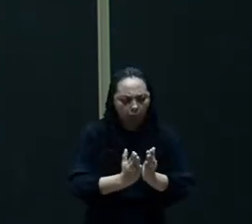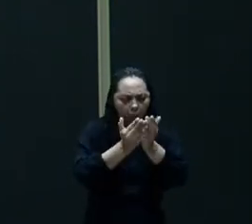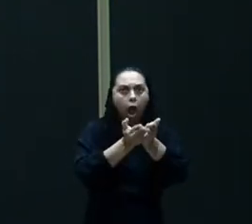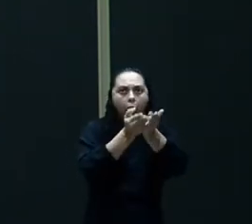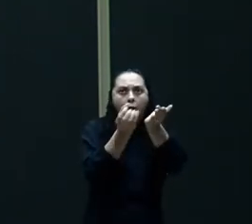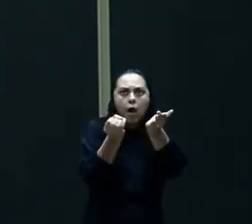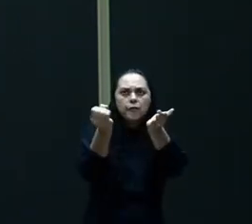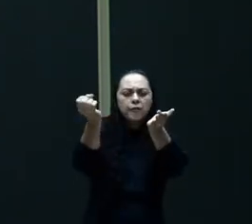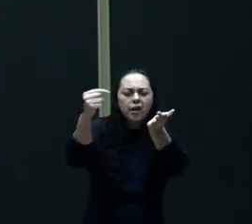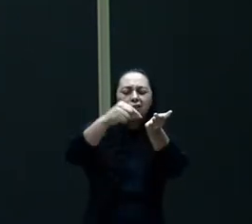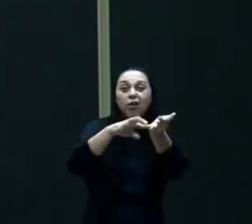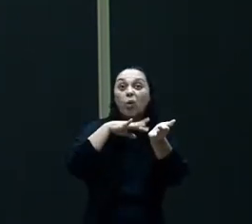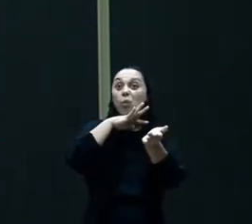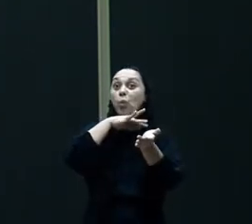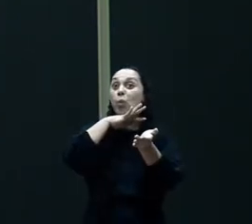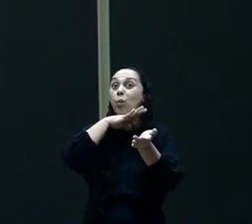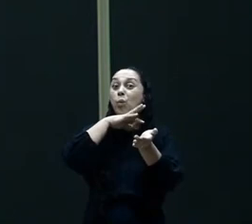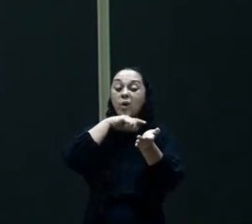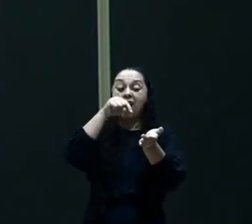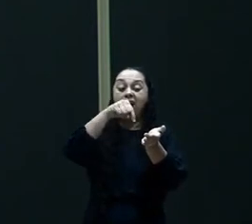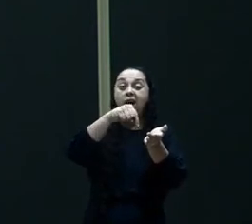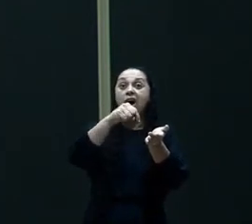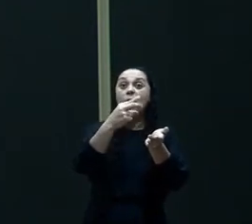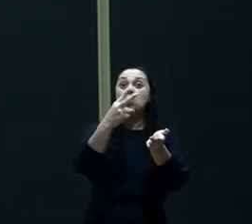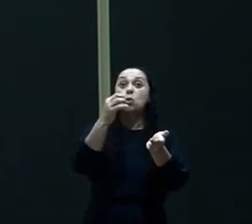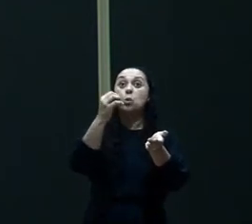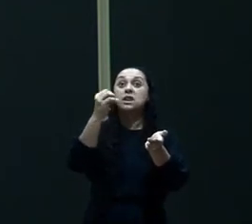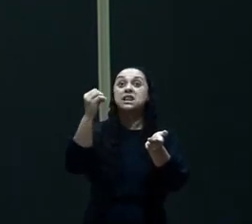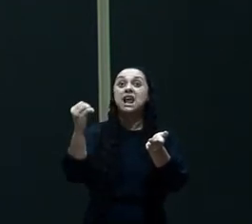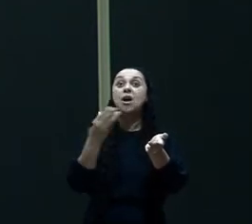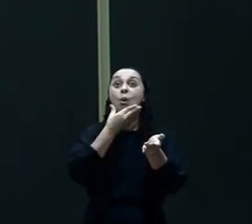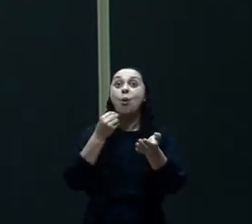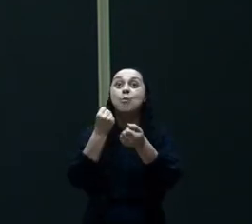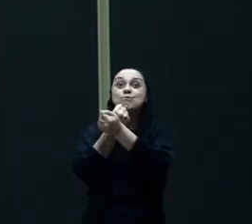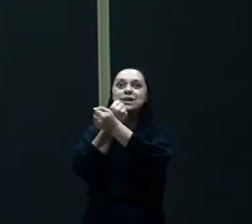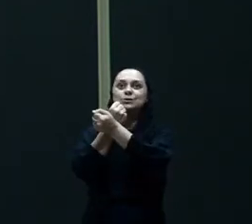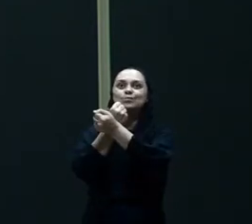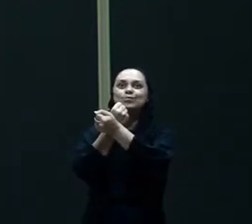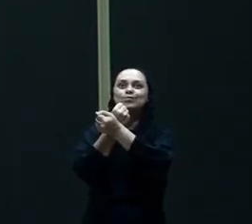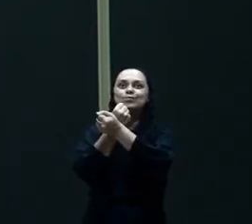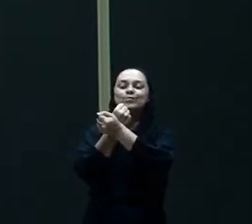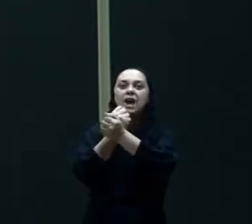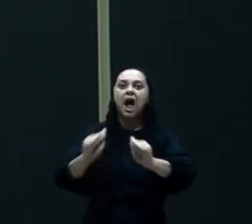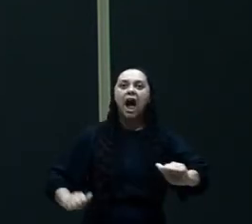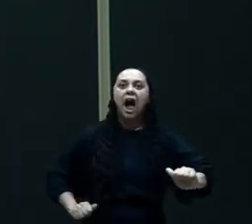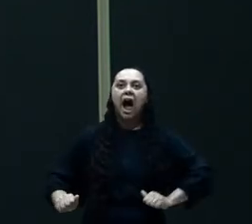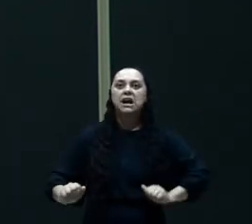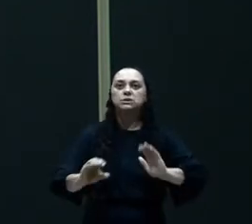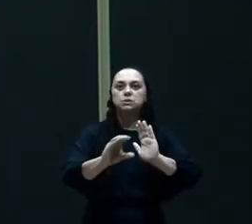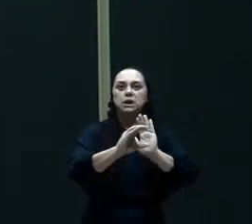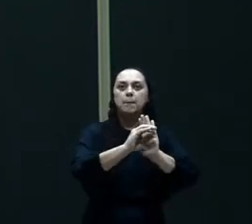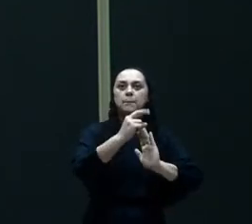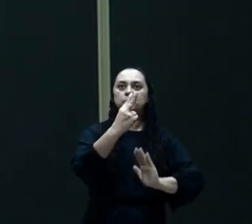200 presos a viagem já começa ruim atos 27 Versículo 4 você tá com a sua Bíblia aberta